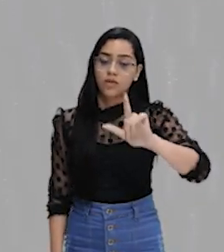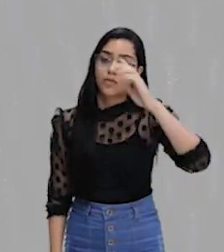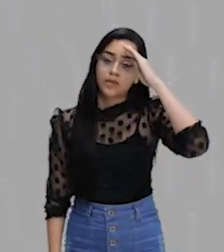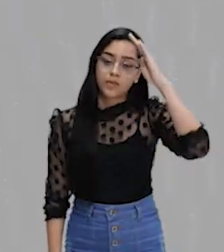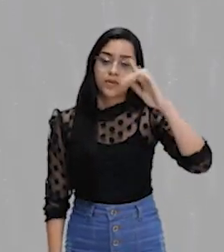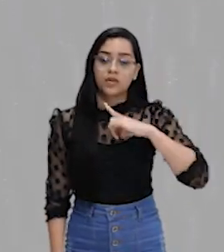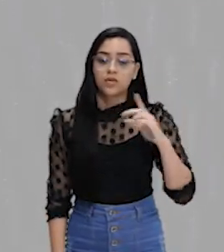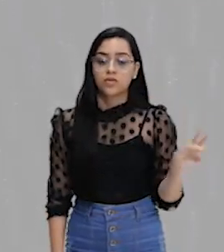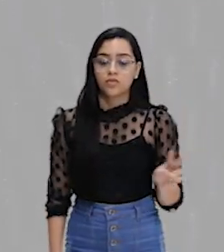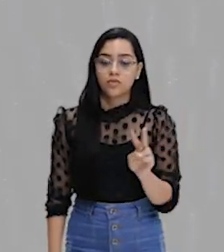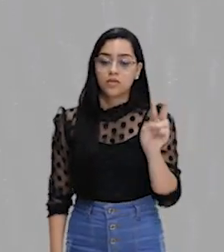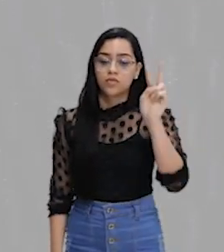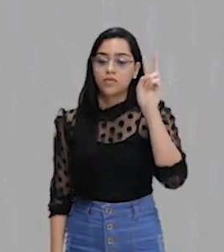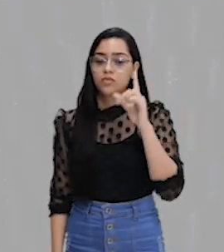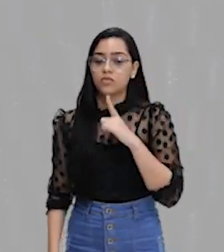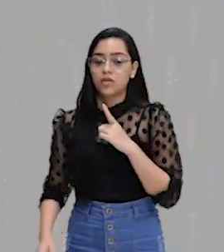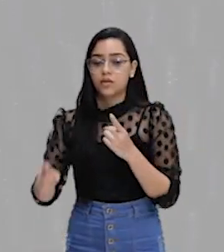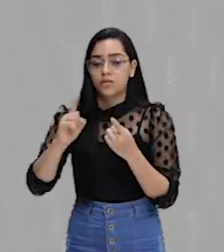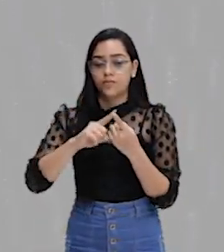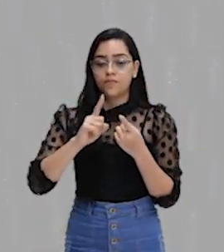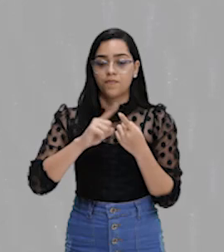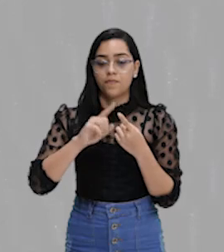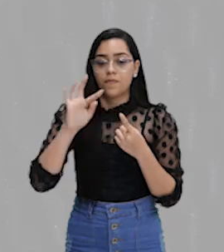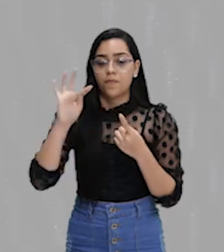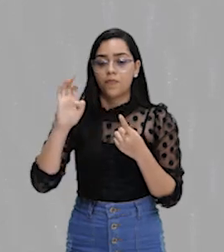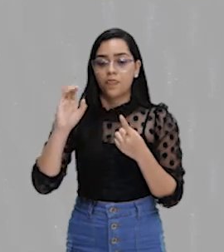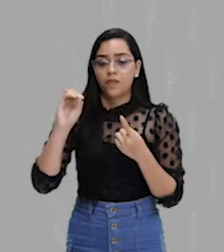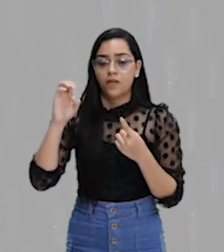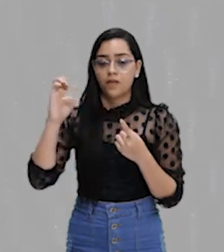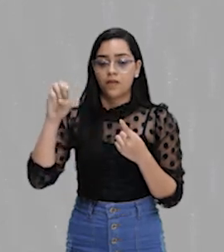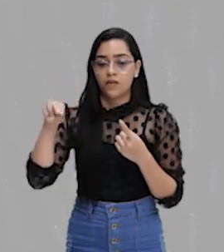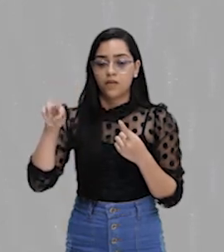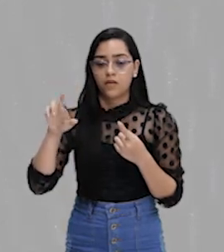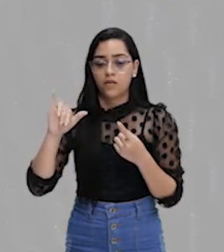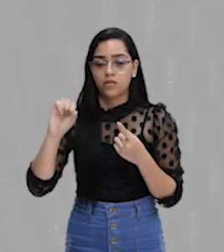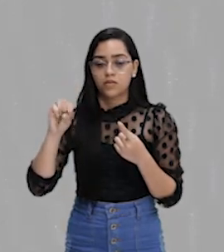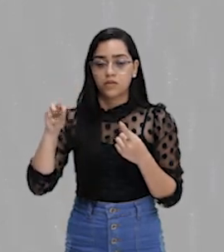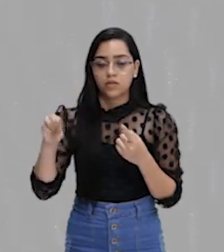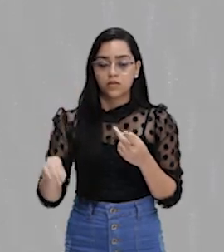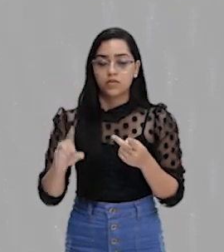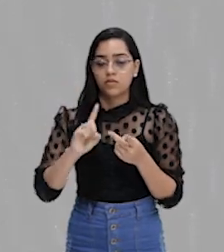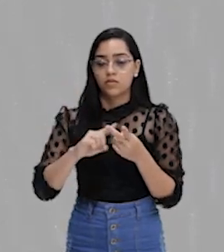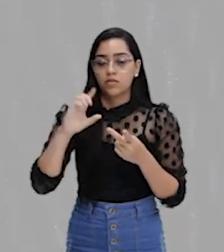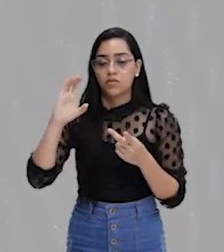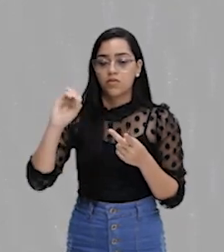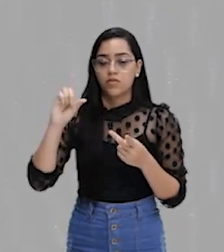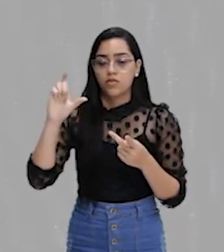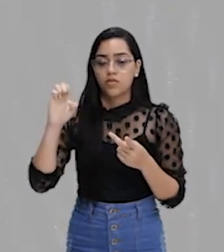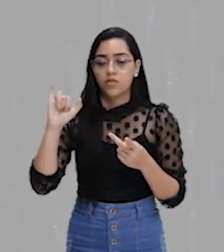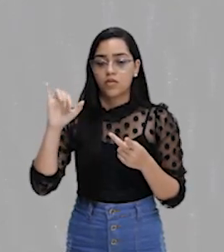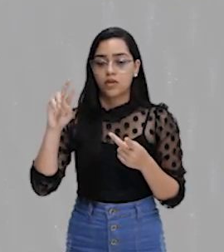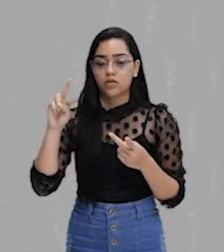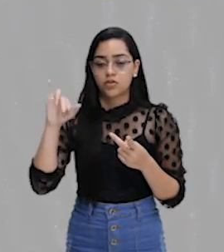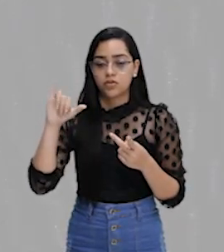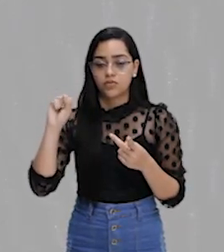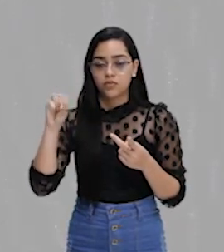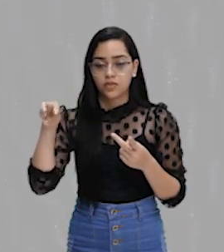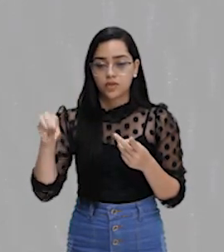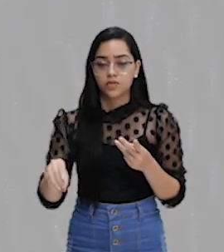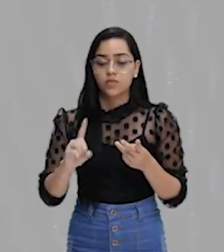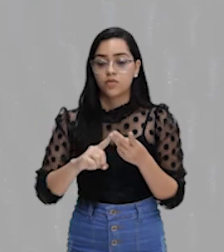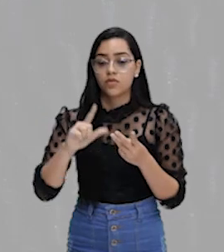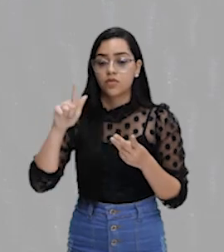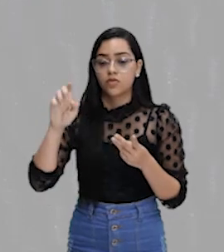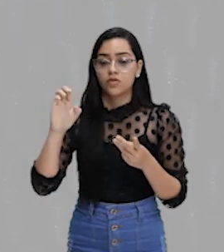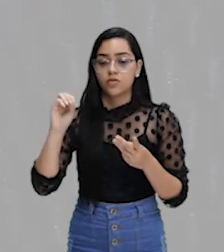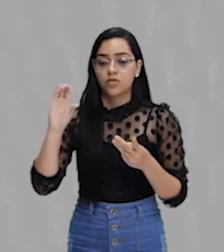aos valores como o teocentrismo, o coletivismo, o geocentrismo e o misticismo.